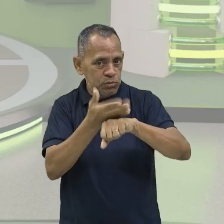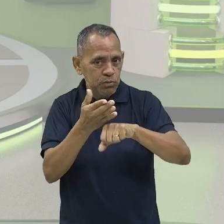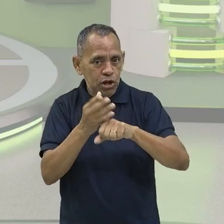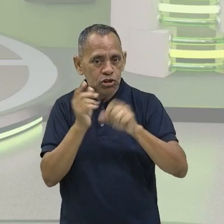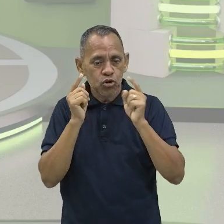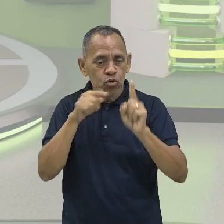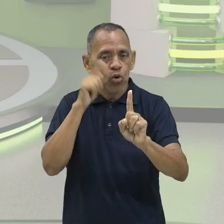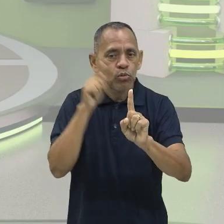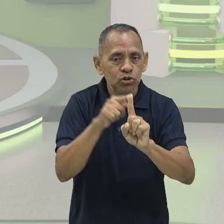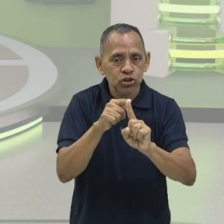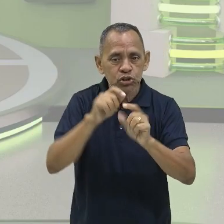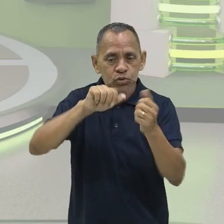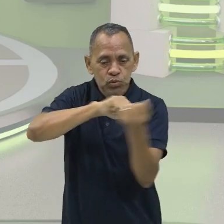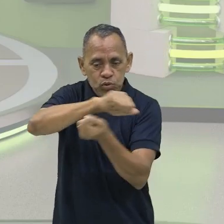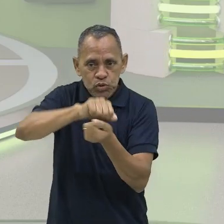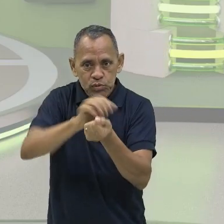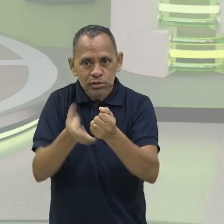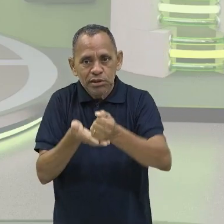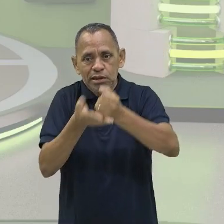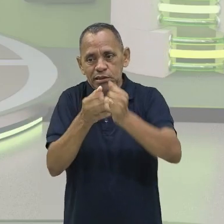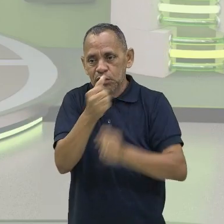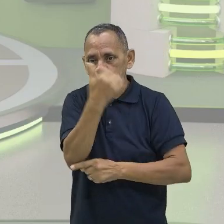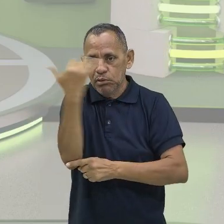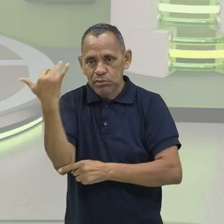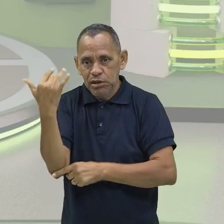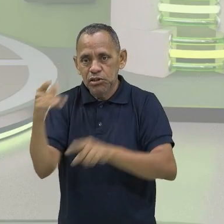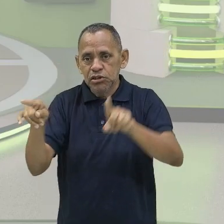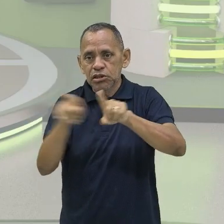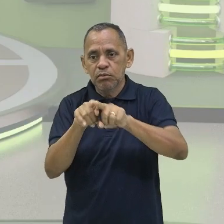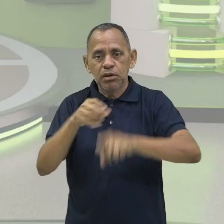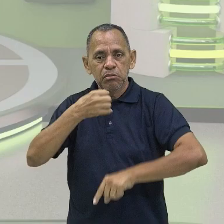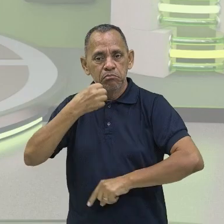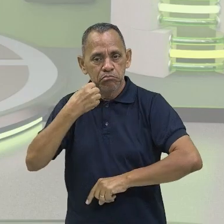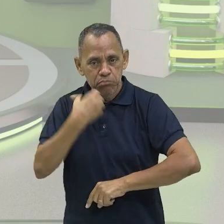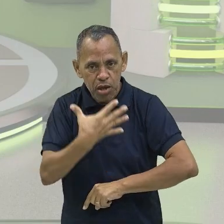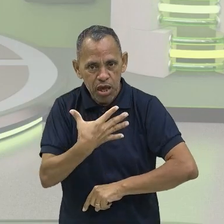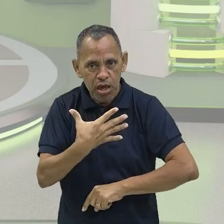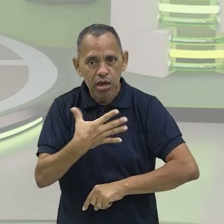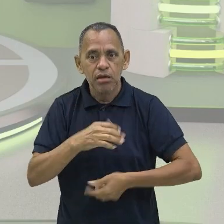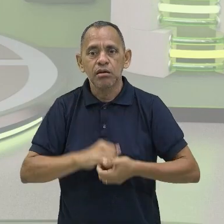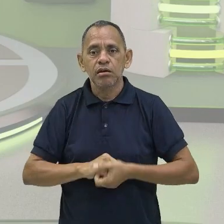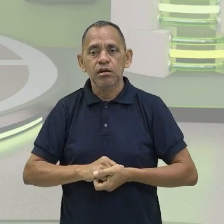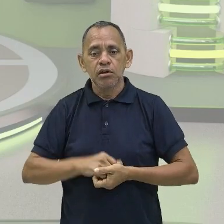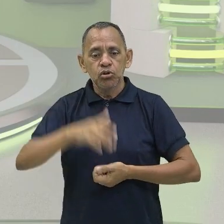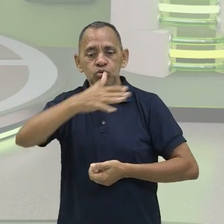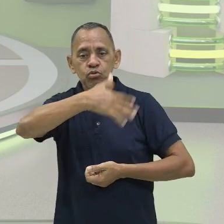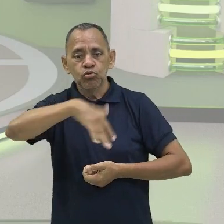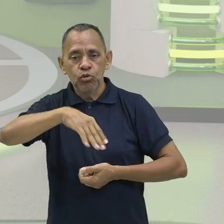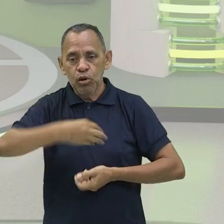a sustentabilidade do meio ambiente e o bem-estar, né, daquele ambiente em que nós